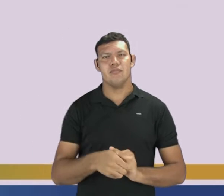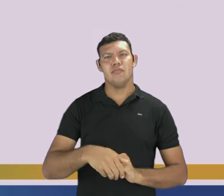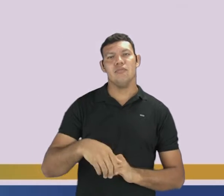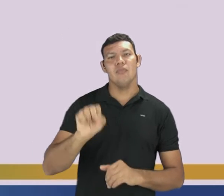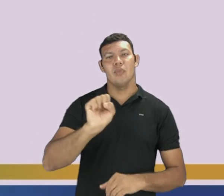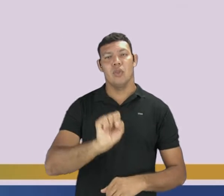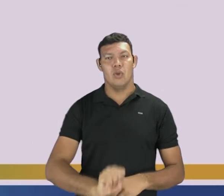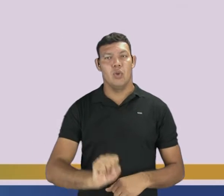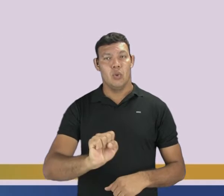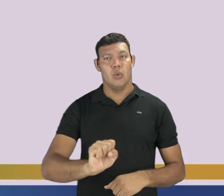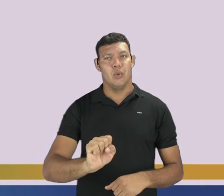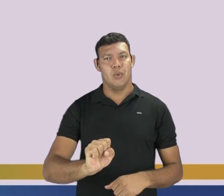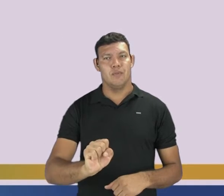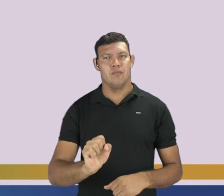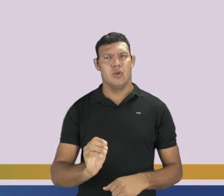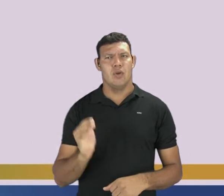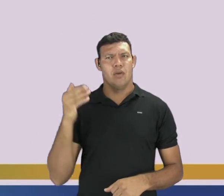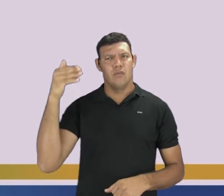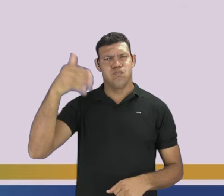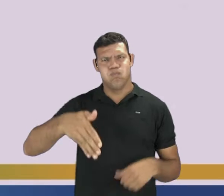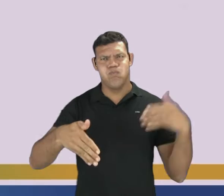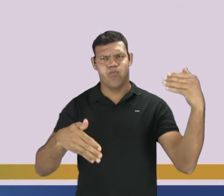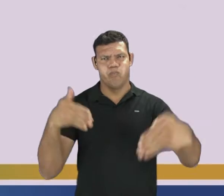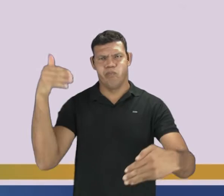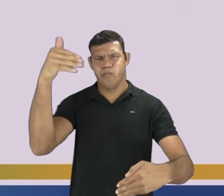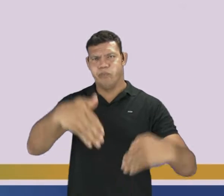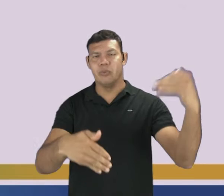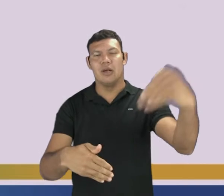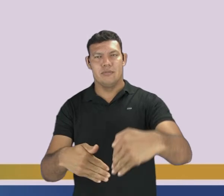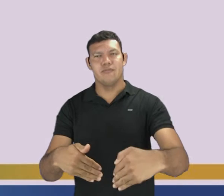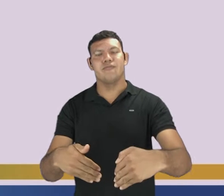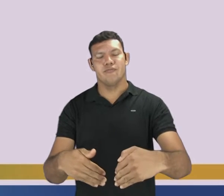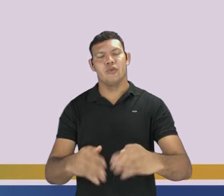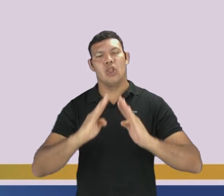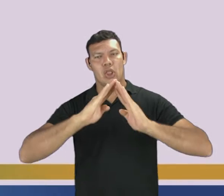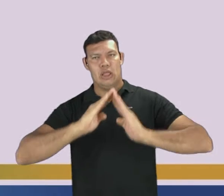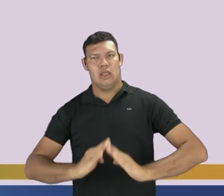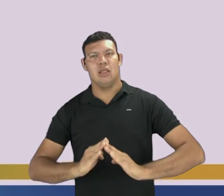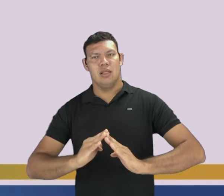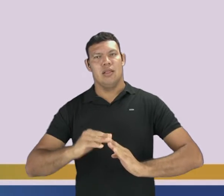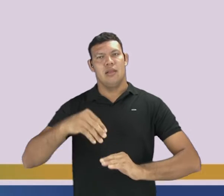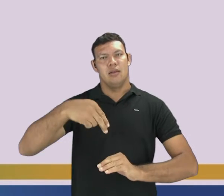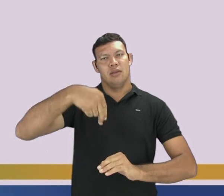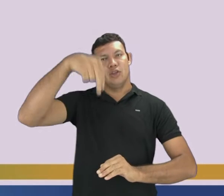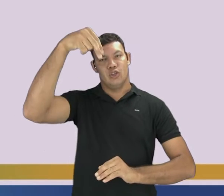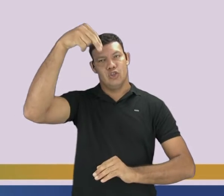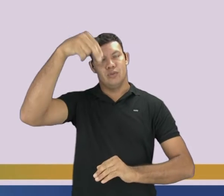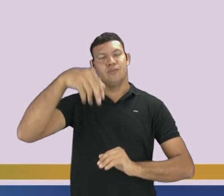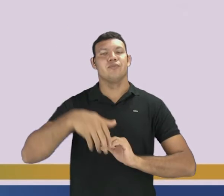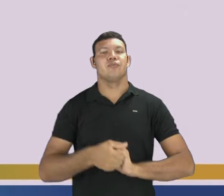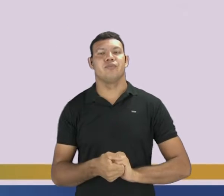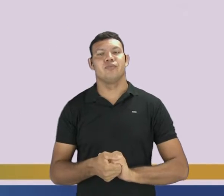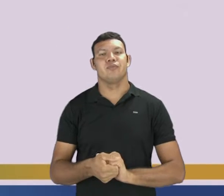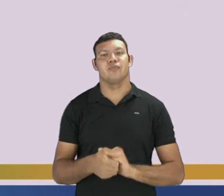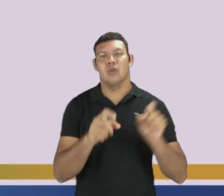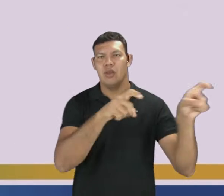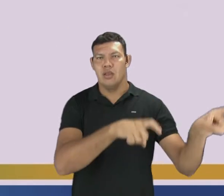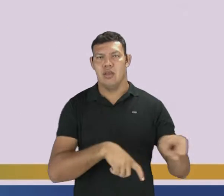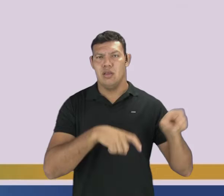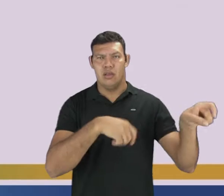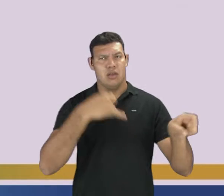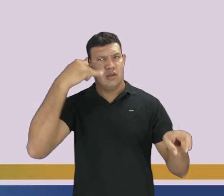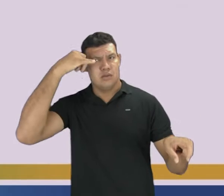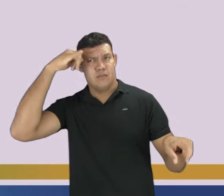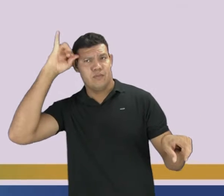do sul do país para ocupar as terras da região norte. Então, esse processo deve-se aos agricultores gaúchos que procuravam